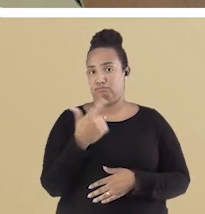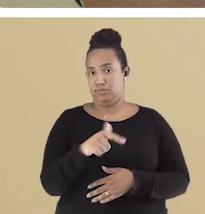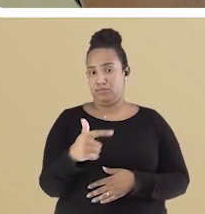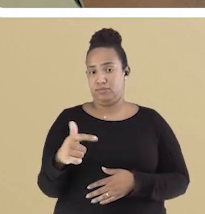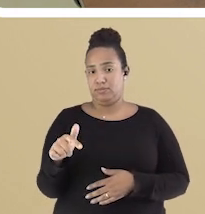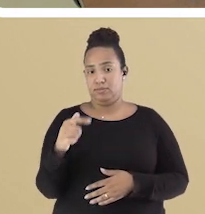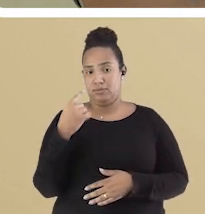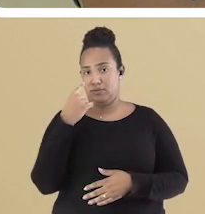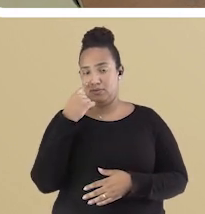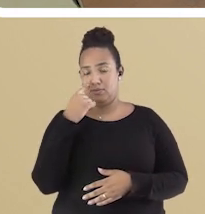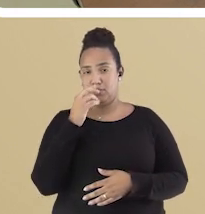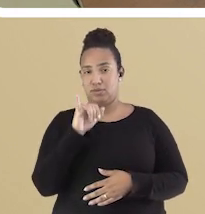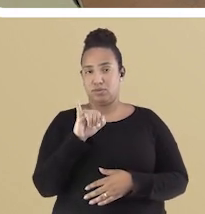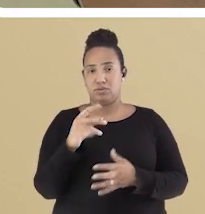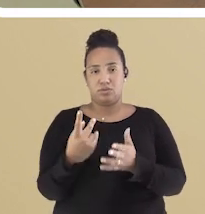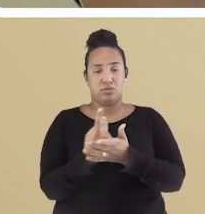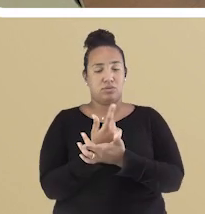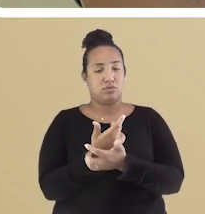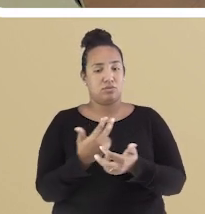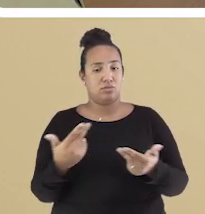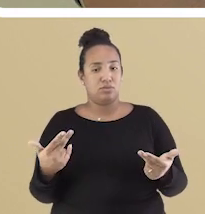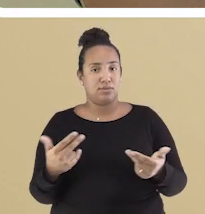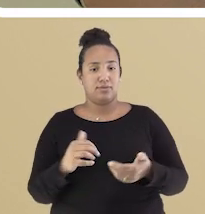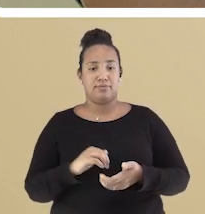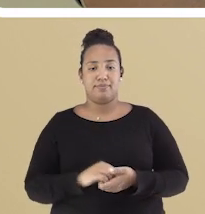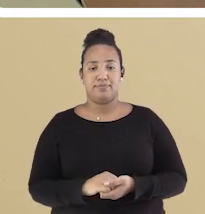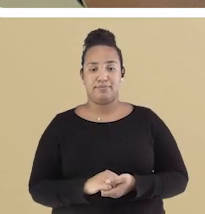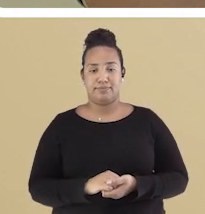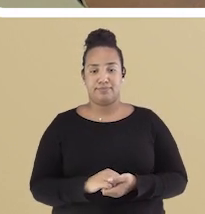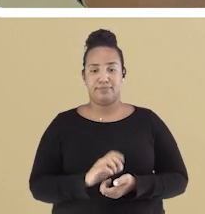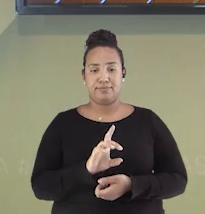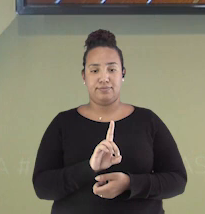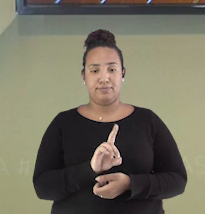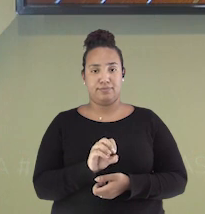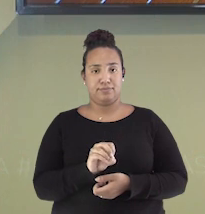repetir alguma dessas notas para ver se eu chego algum resultado interessante